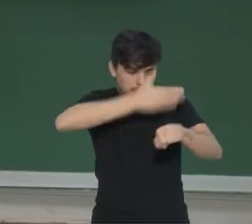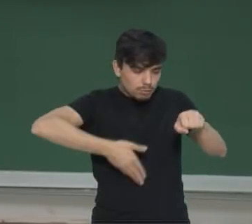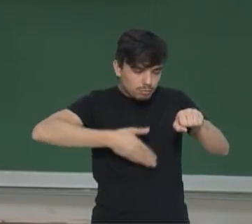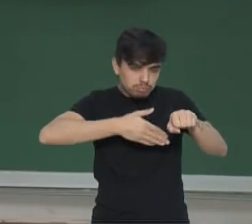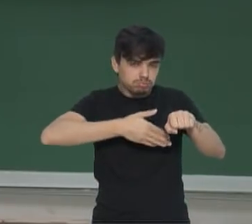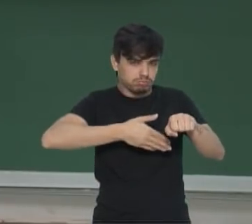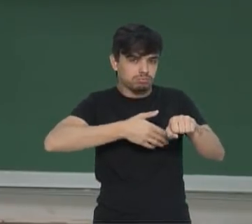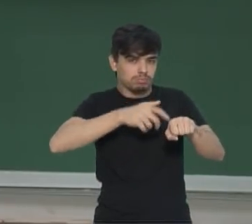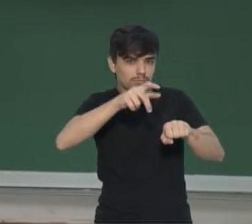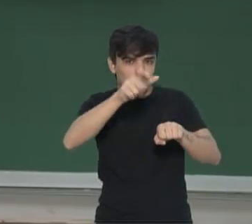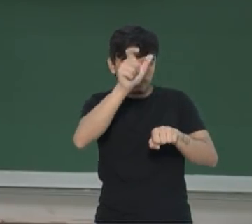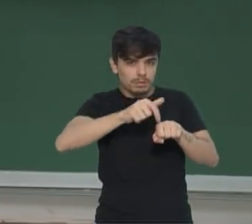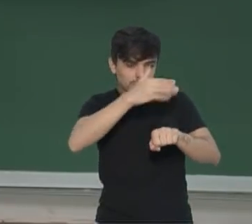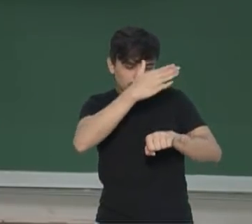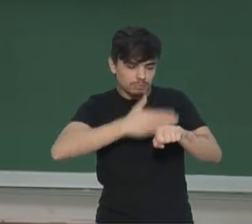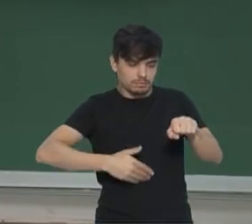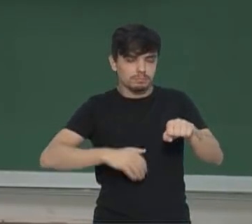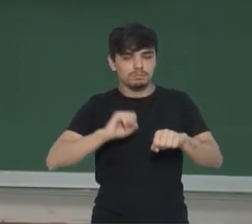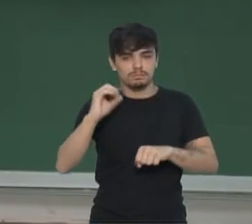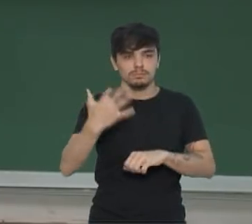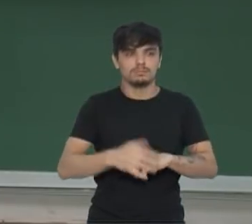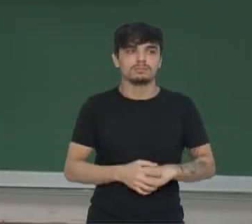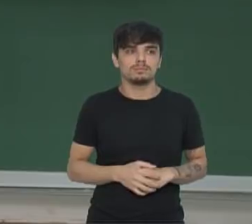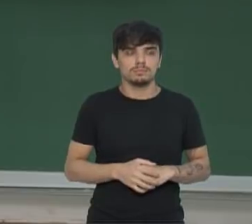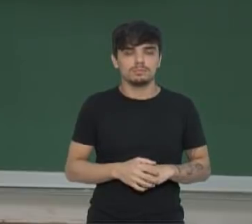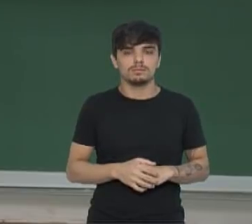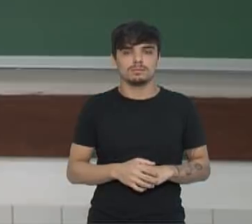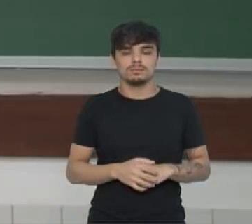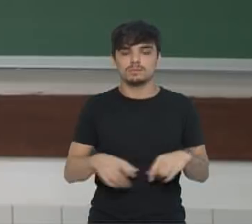cabeça da pessoa. Segundo